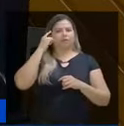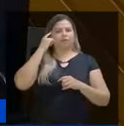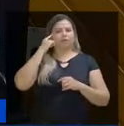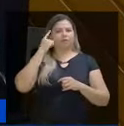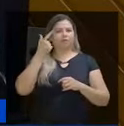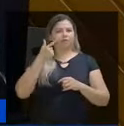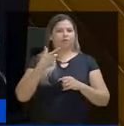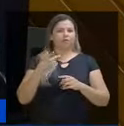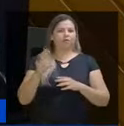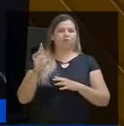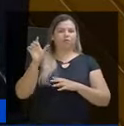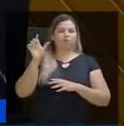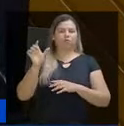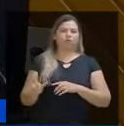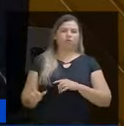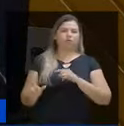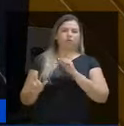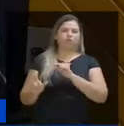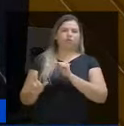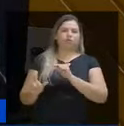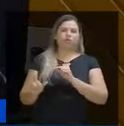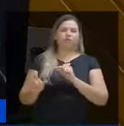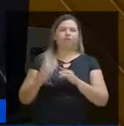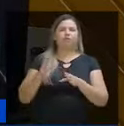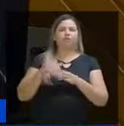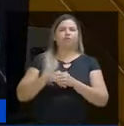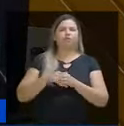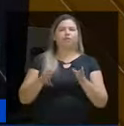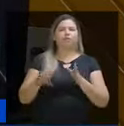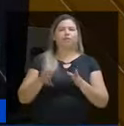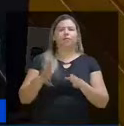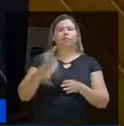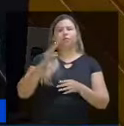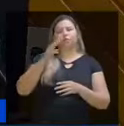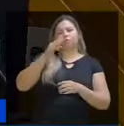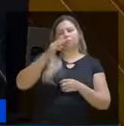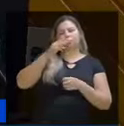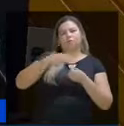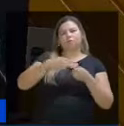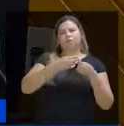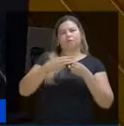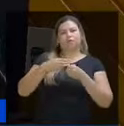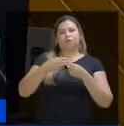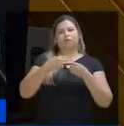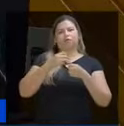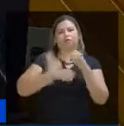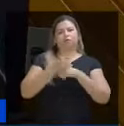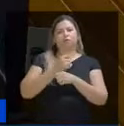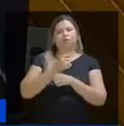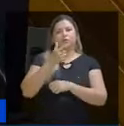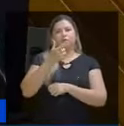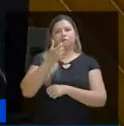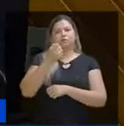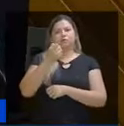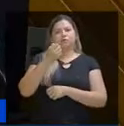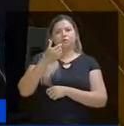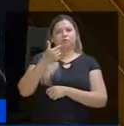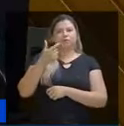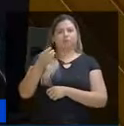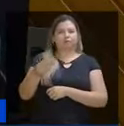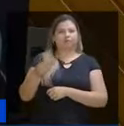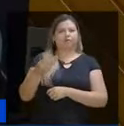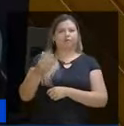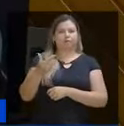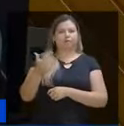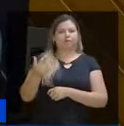dever de prestar as contas nas eleições municipais de 2020, mesmo que esta tenha apresentado pedido de